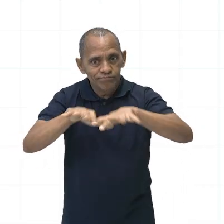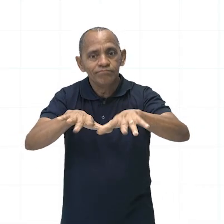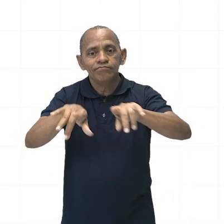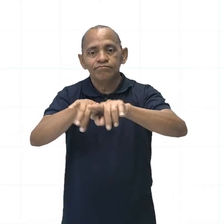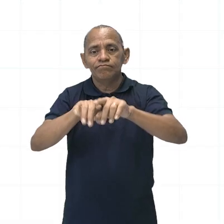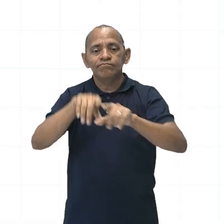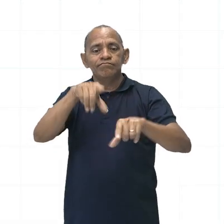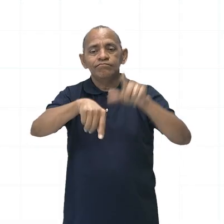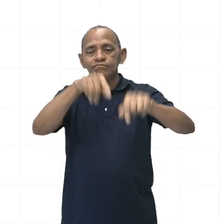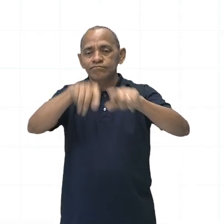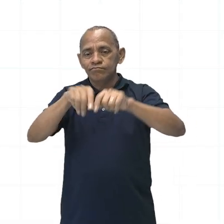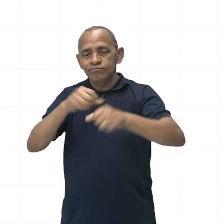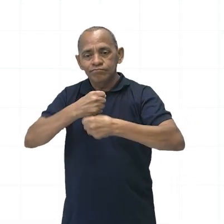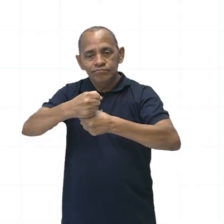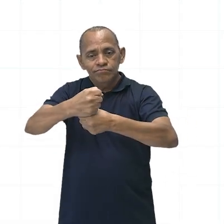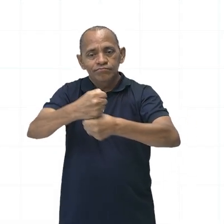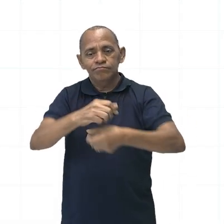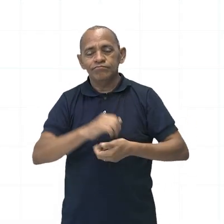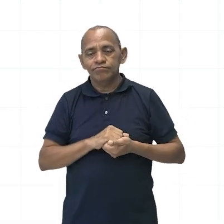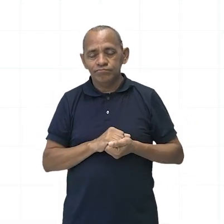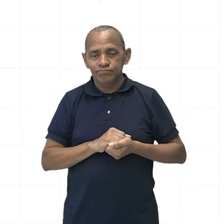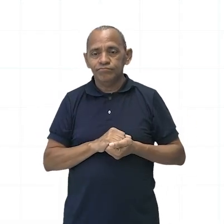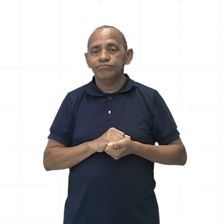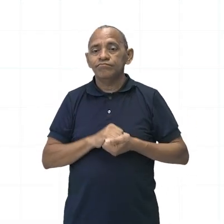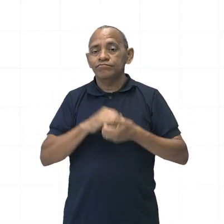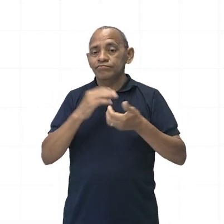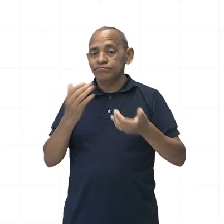longo do tempo. Bem,